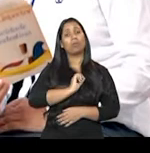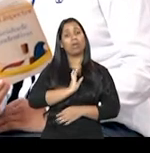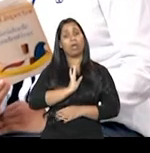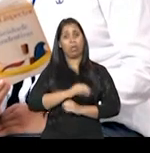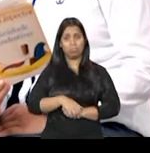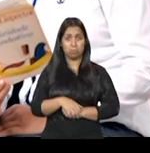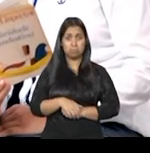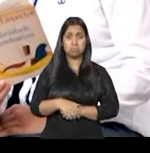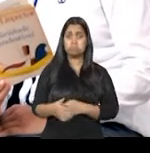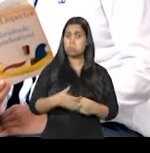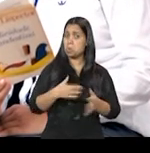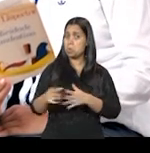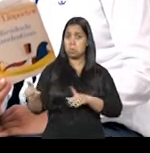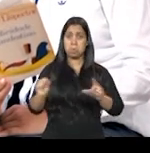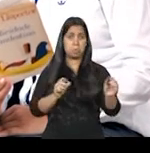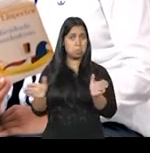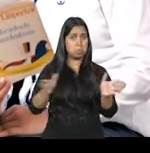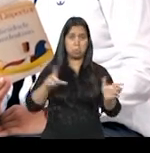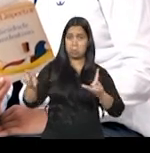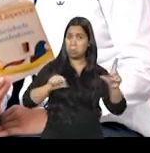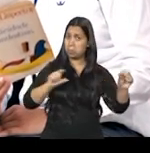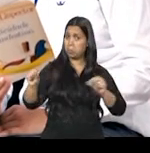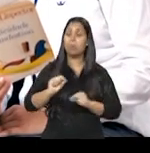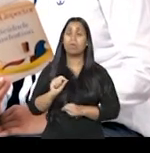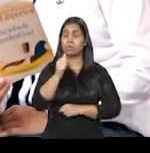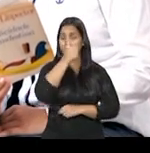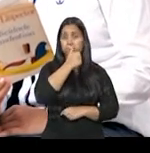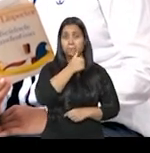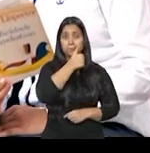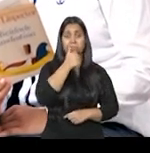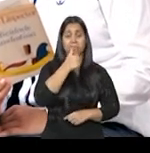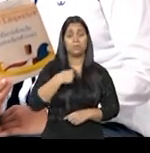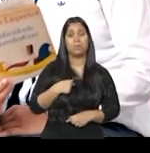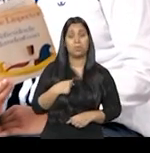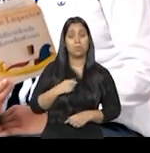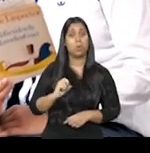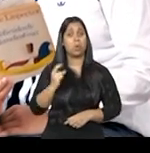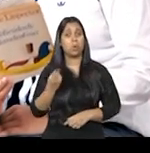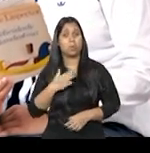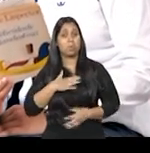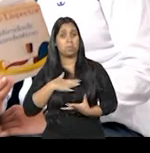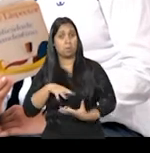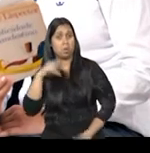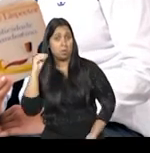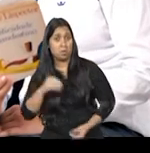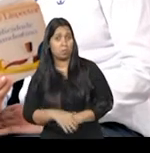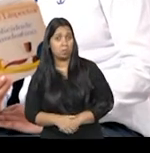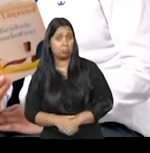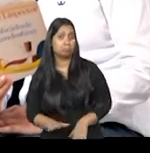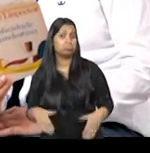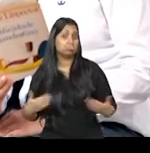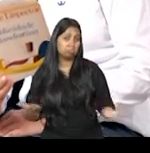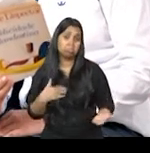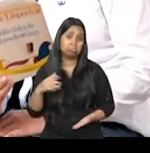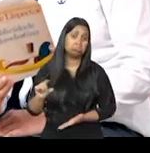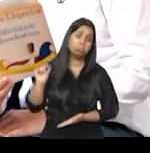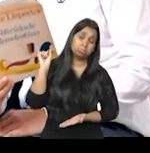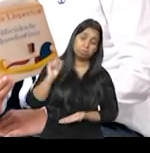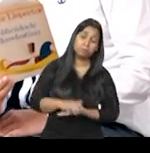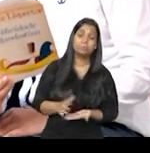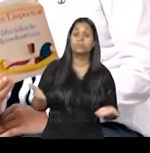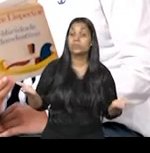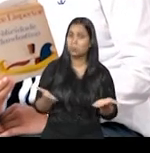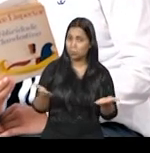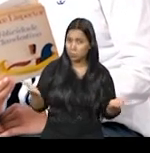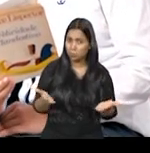que qualquer escolha seria a do sacrifício. Eu ou minha alma? Escolhi.